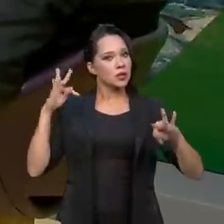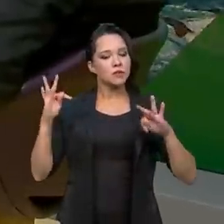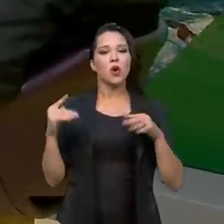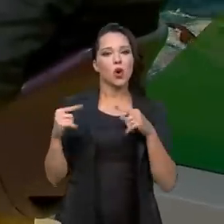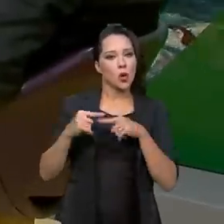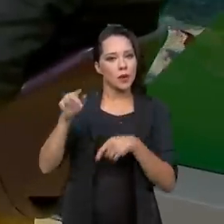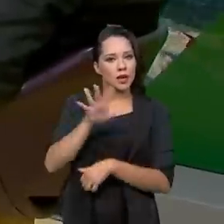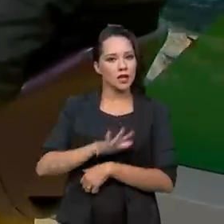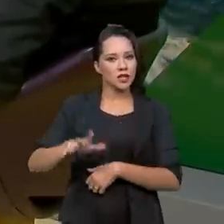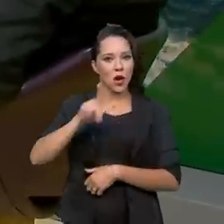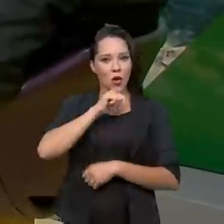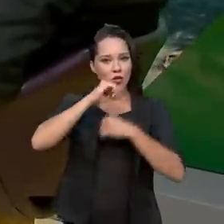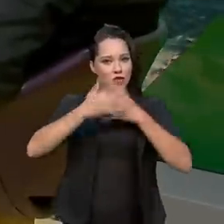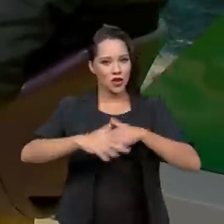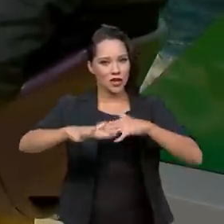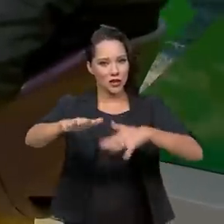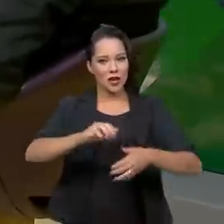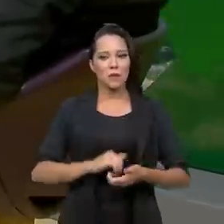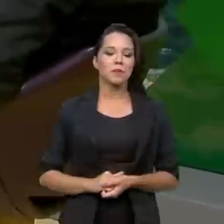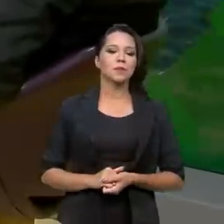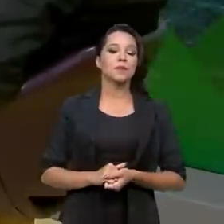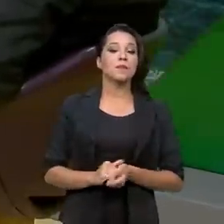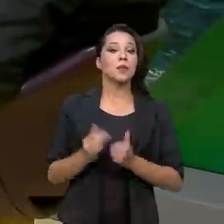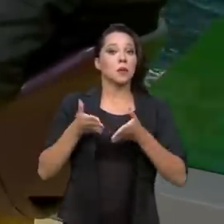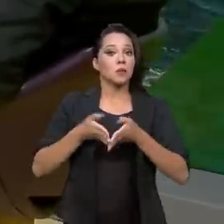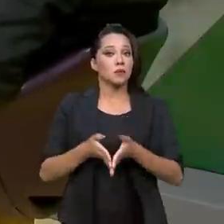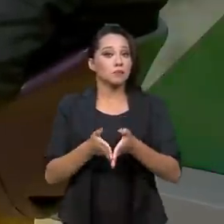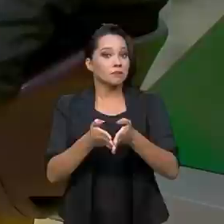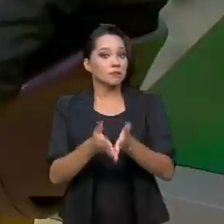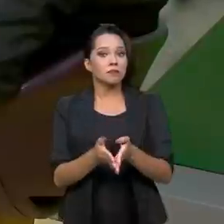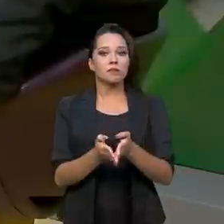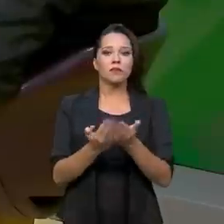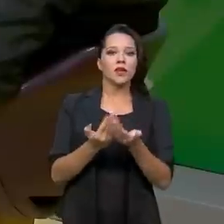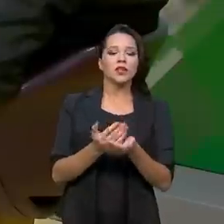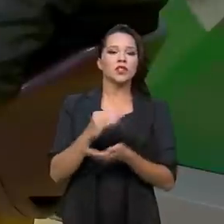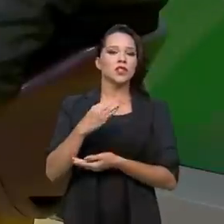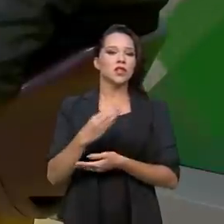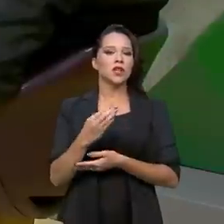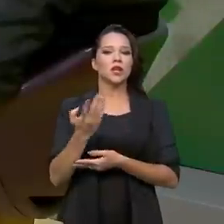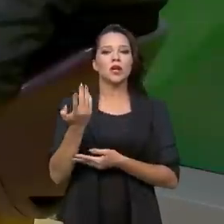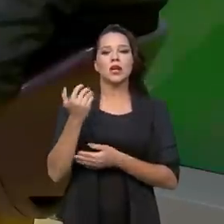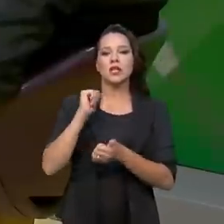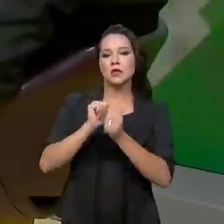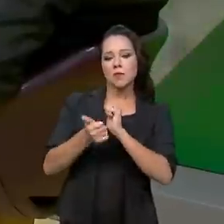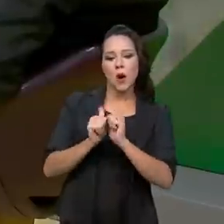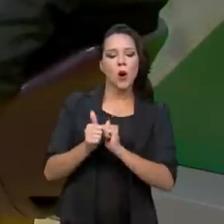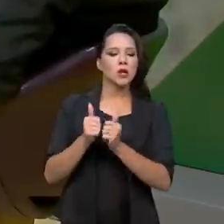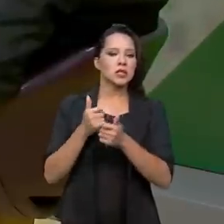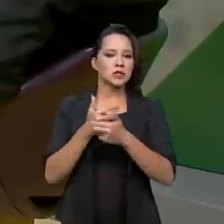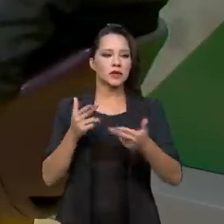associado às regiões litorâneas e costeiras, com embarcações de recreio, embarcações de esporte, que tudo isso